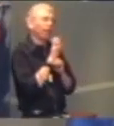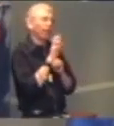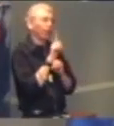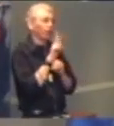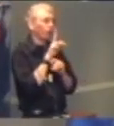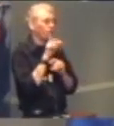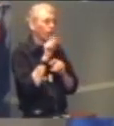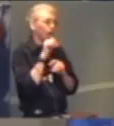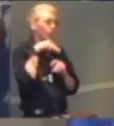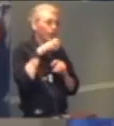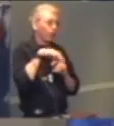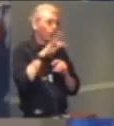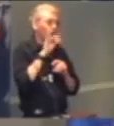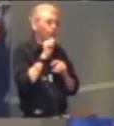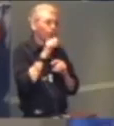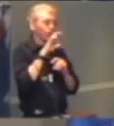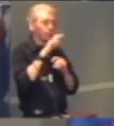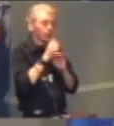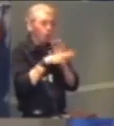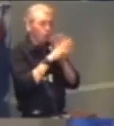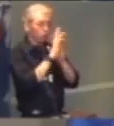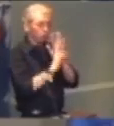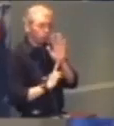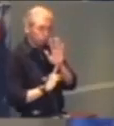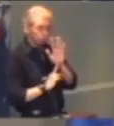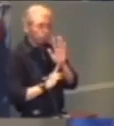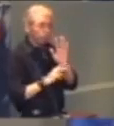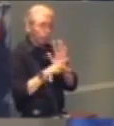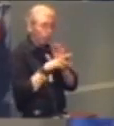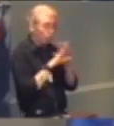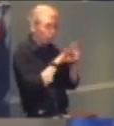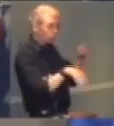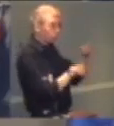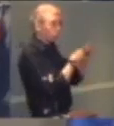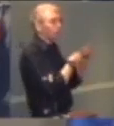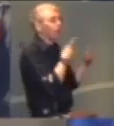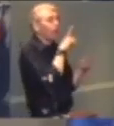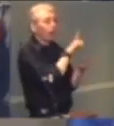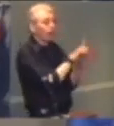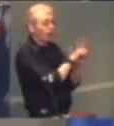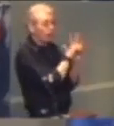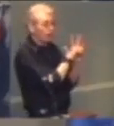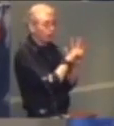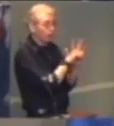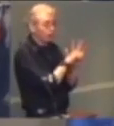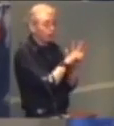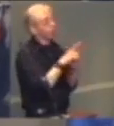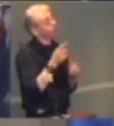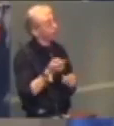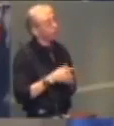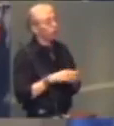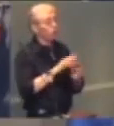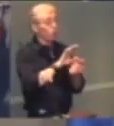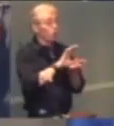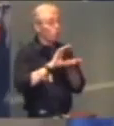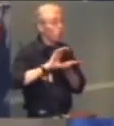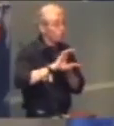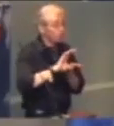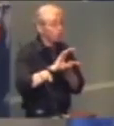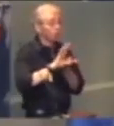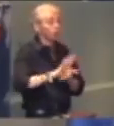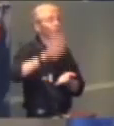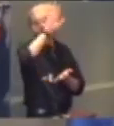e eu queria dizer nesta nesse dia tão tão importante para todos nós o Conselho Nacional das